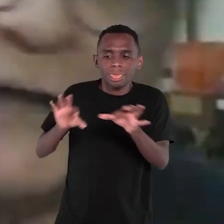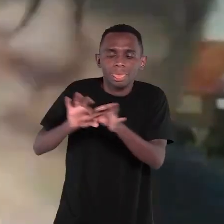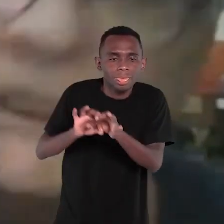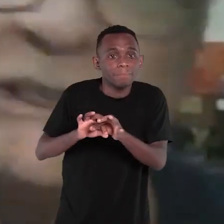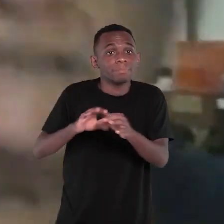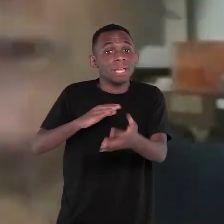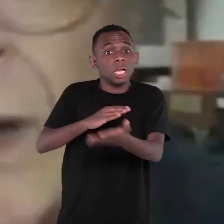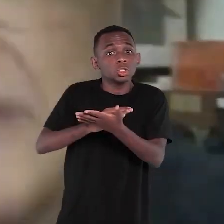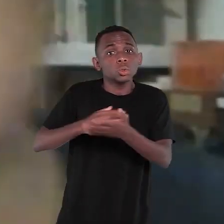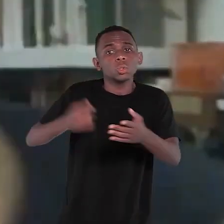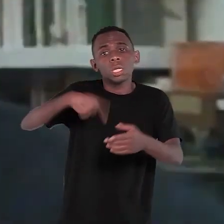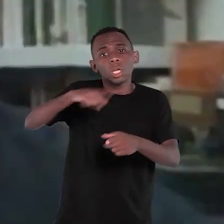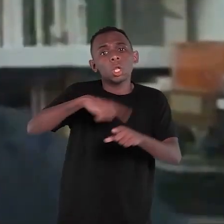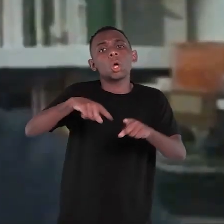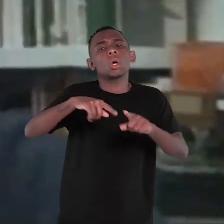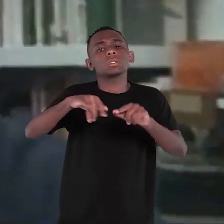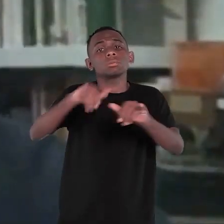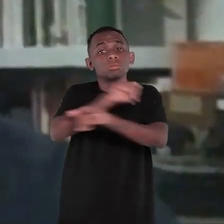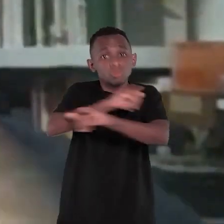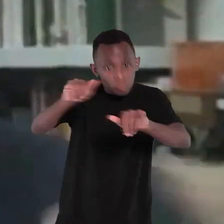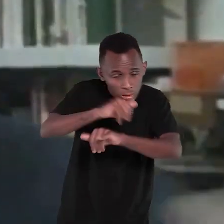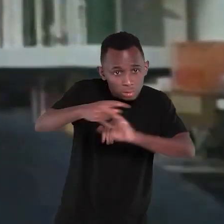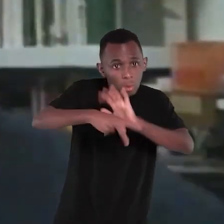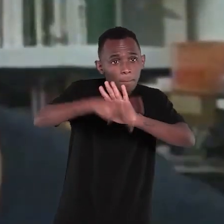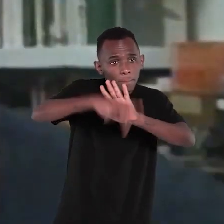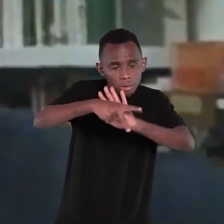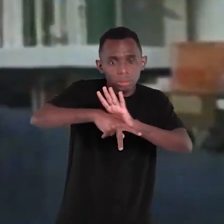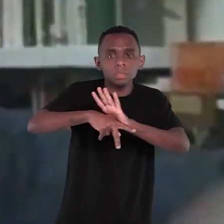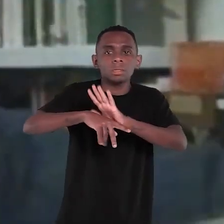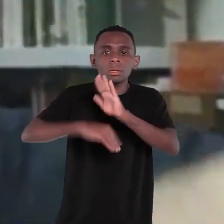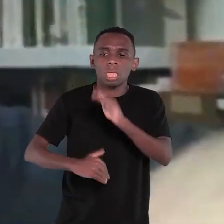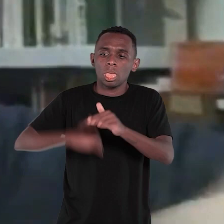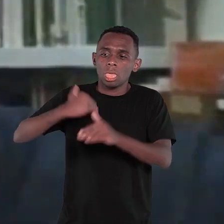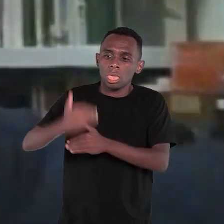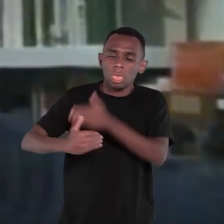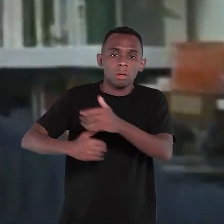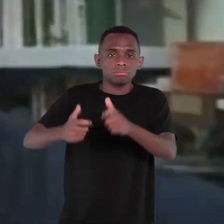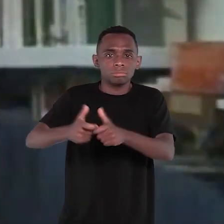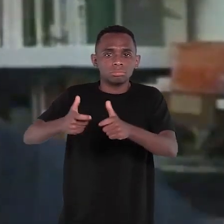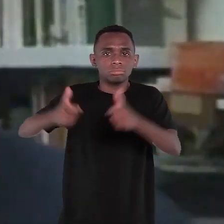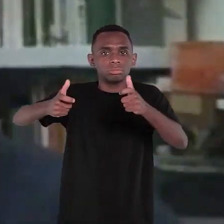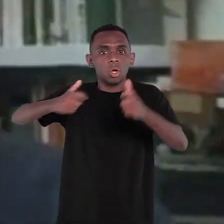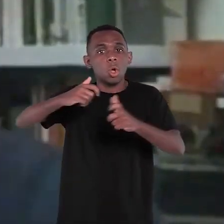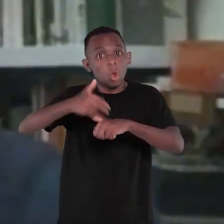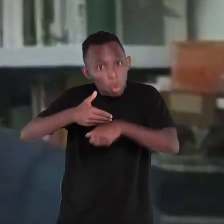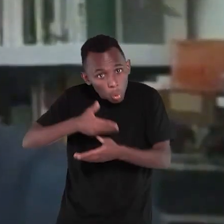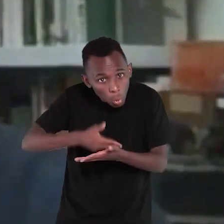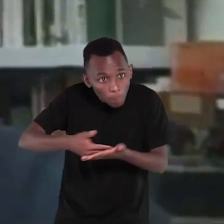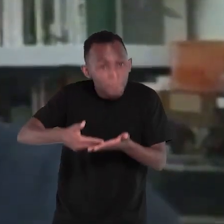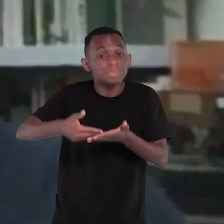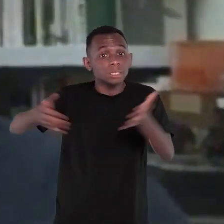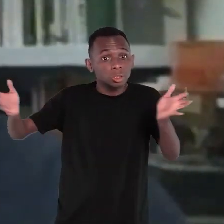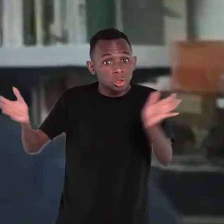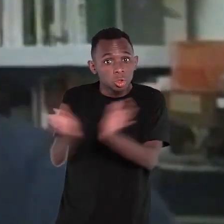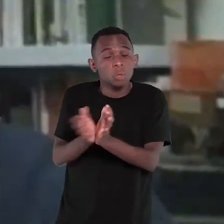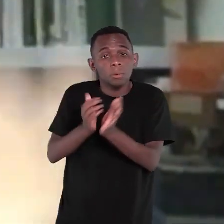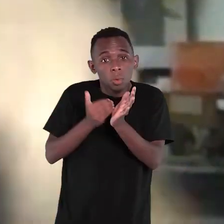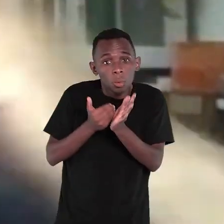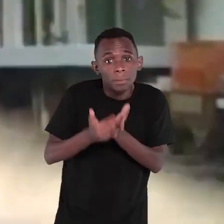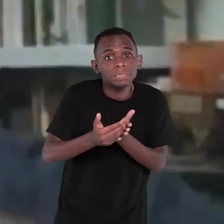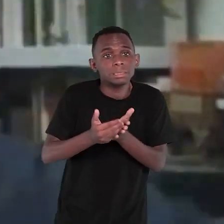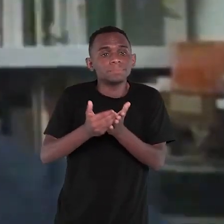Ou ajuda a gente com a divulgação desse projeto e tal. E você vai formando uma comunidade e essa